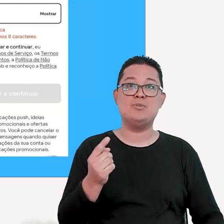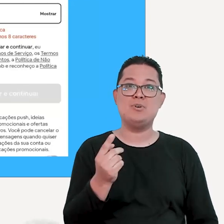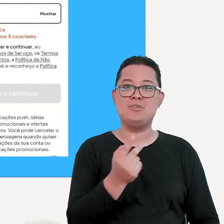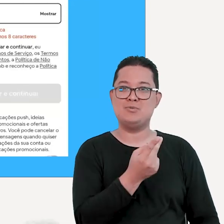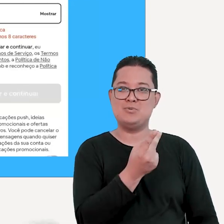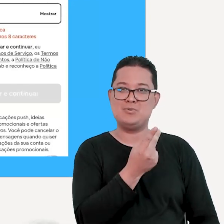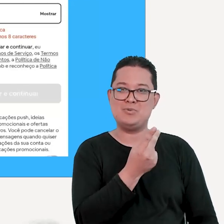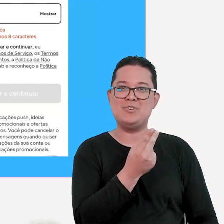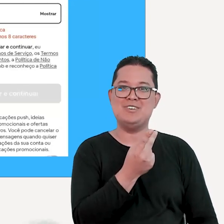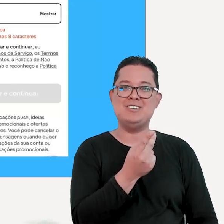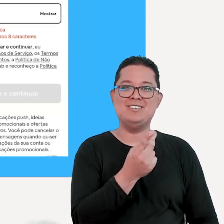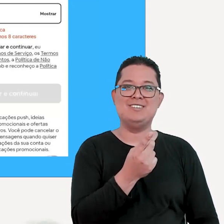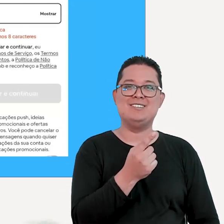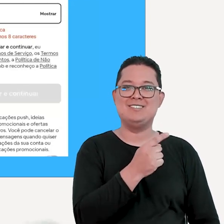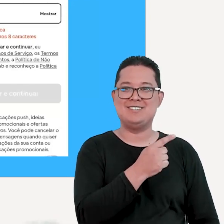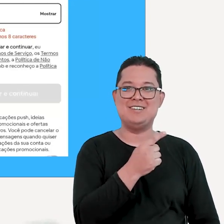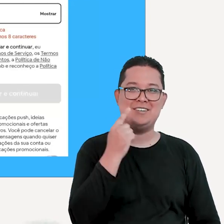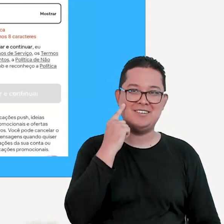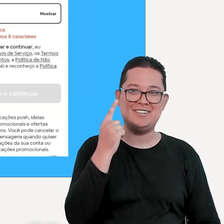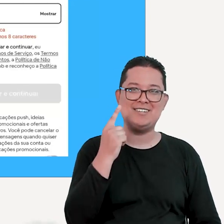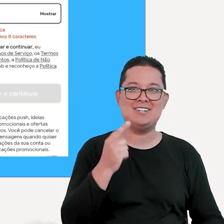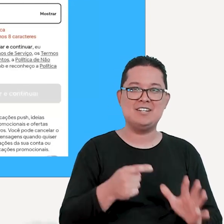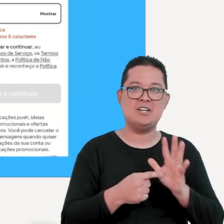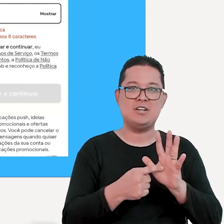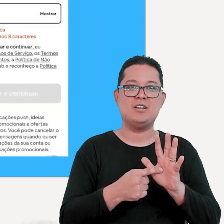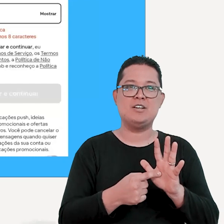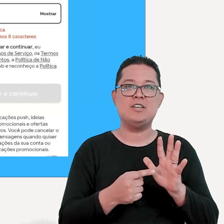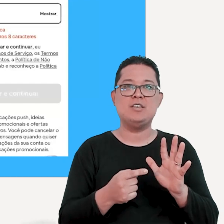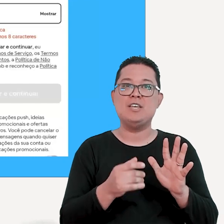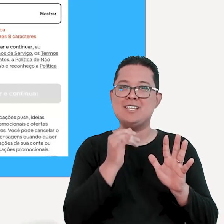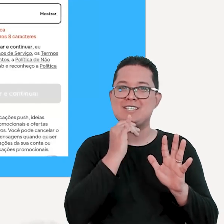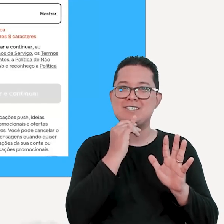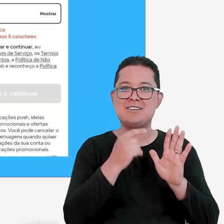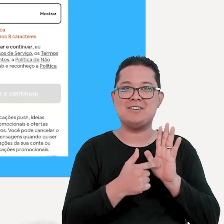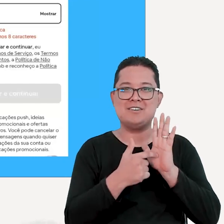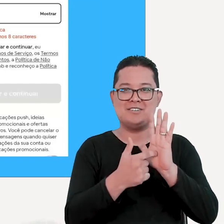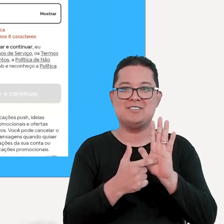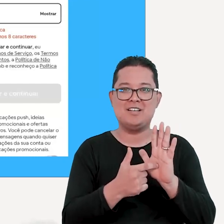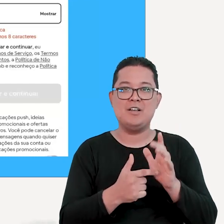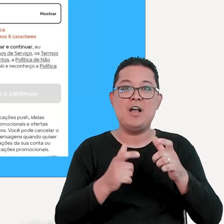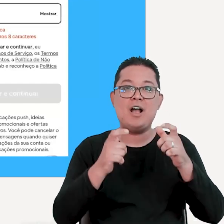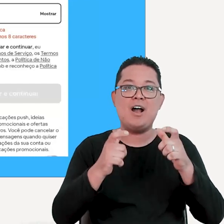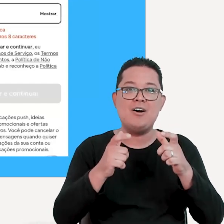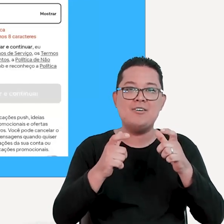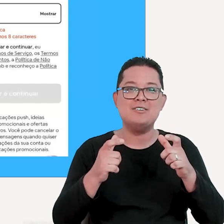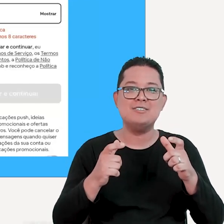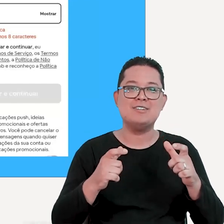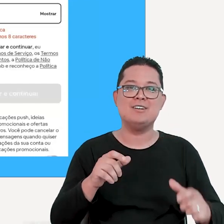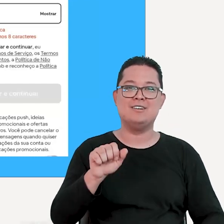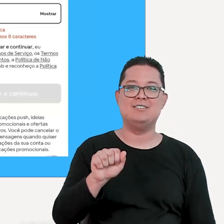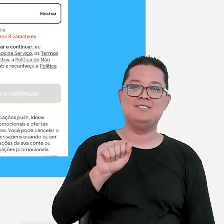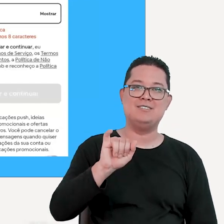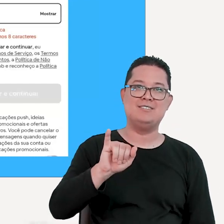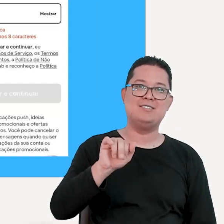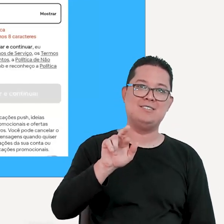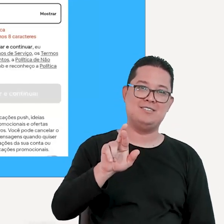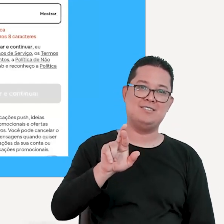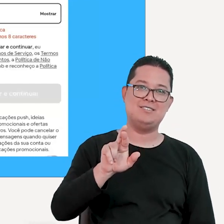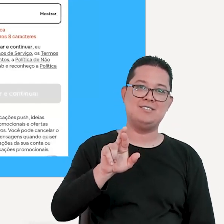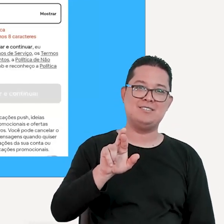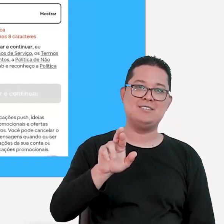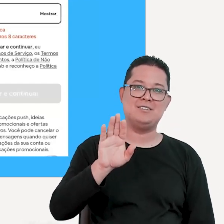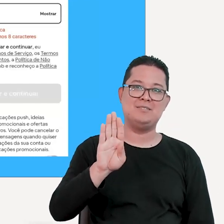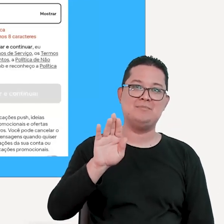exemplos são do Airbnb. É um exemplo bom e um exemplo ruim. Nesse caso, é um exemplo ruim. Aqui a gente tem um